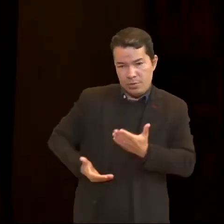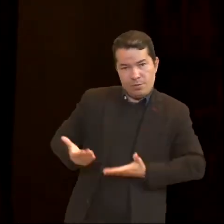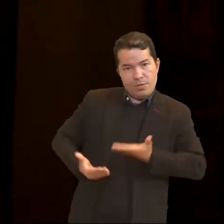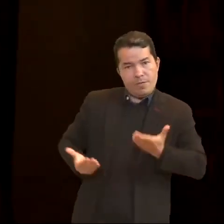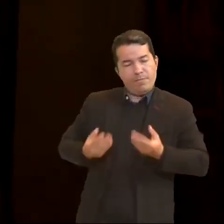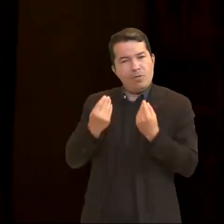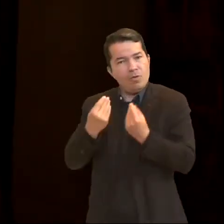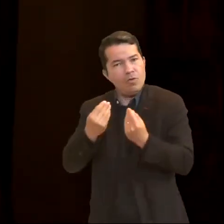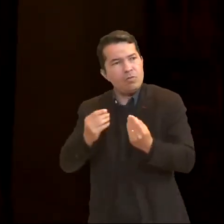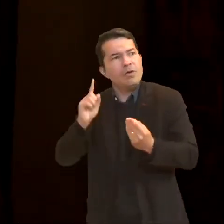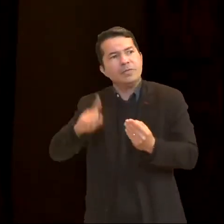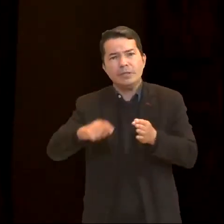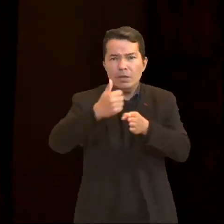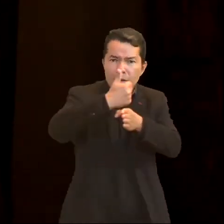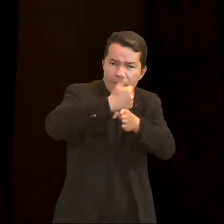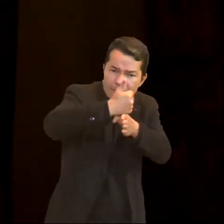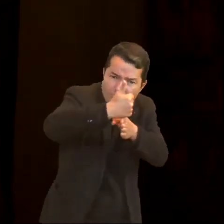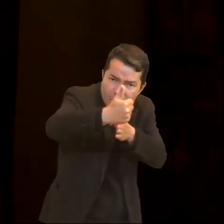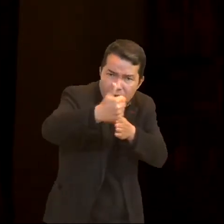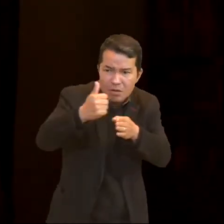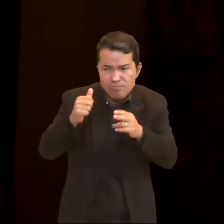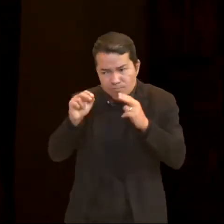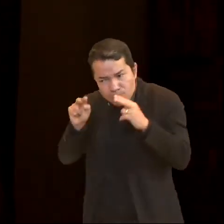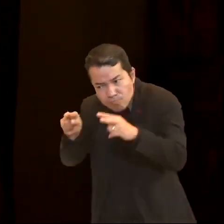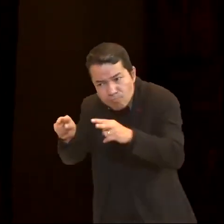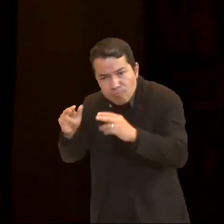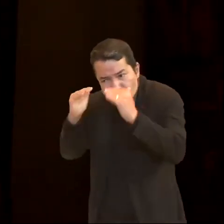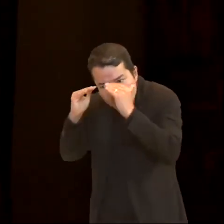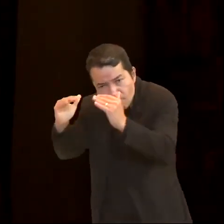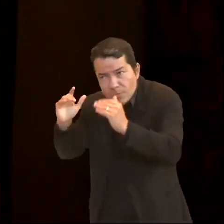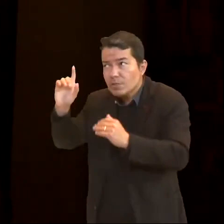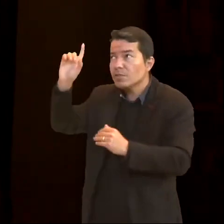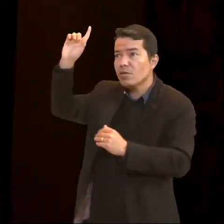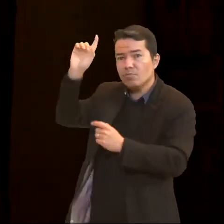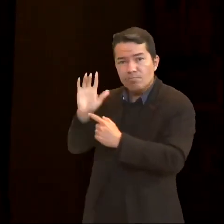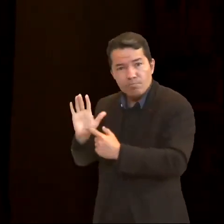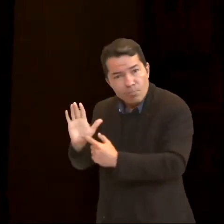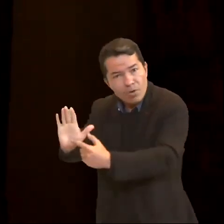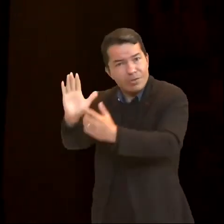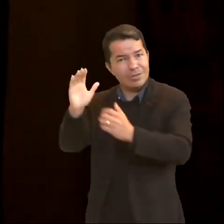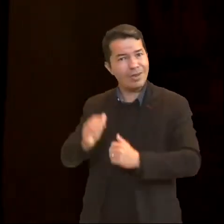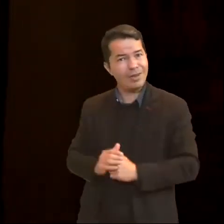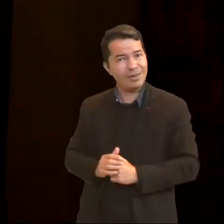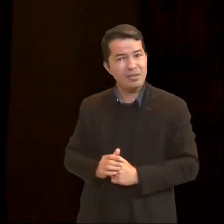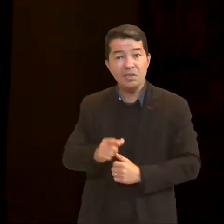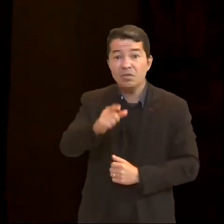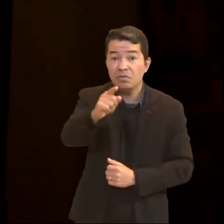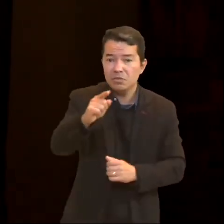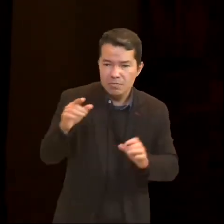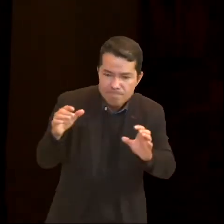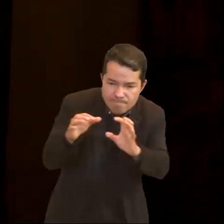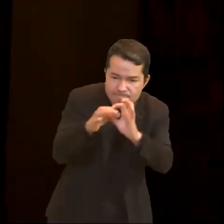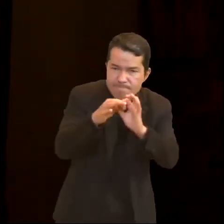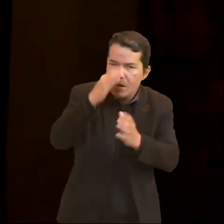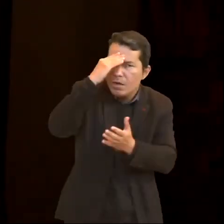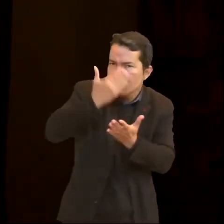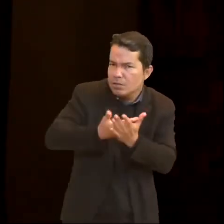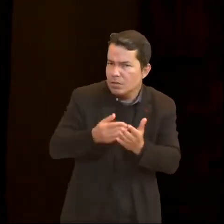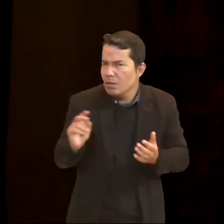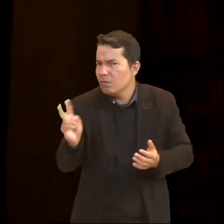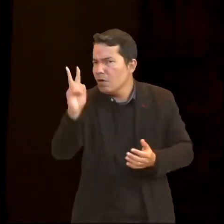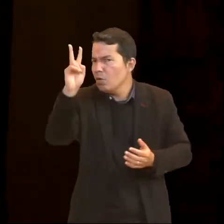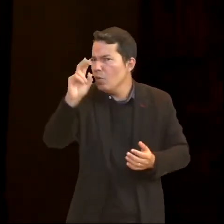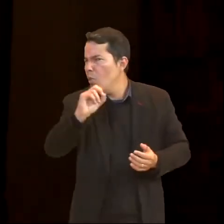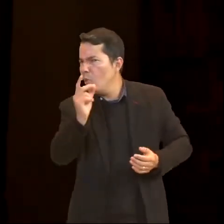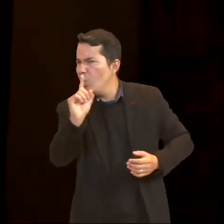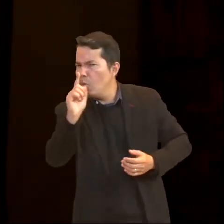estar ligada, precisa estar muito vinculada àquilo que você acredita como valores que